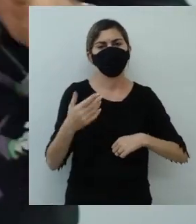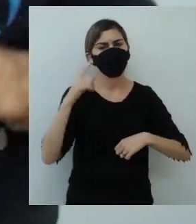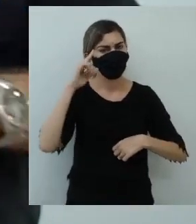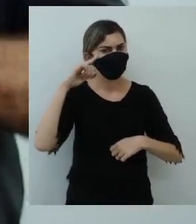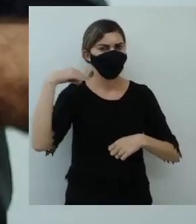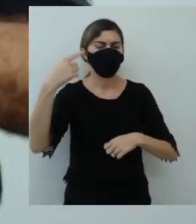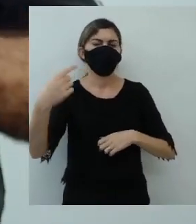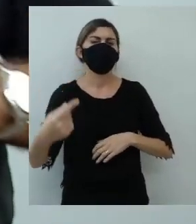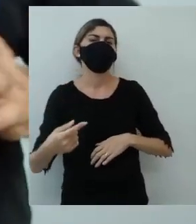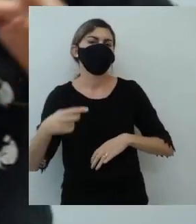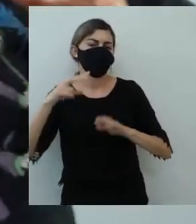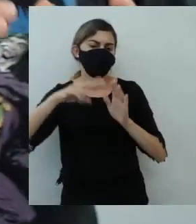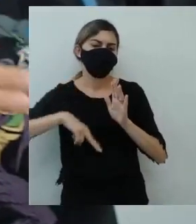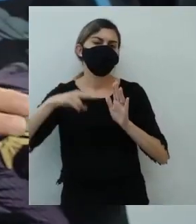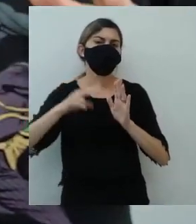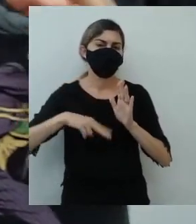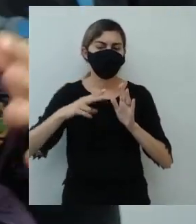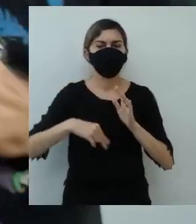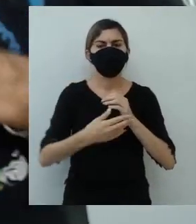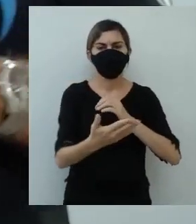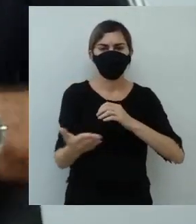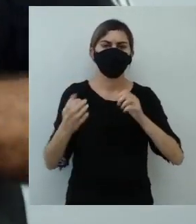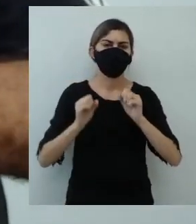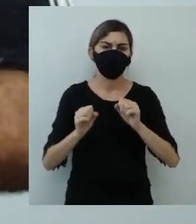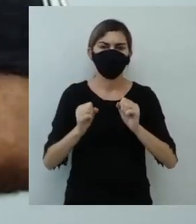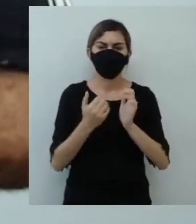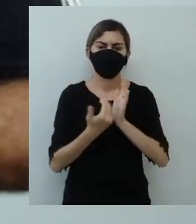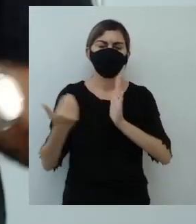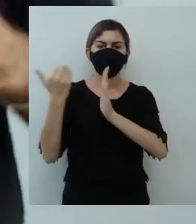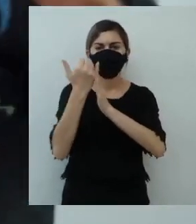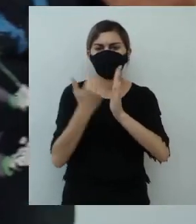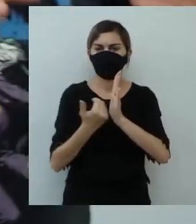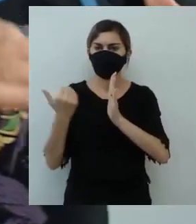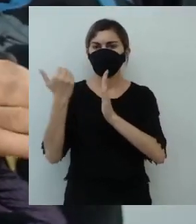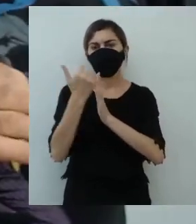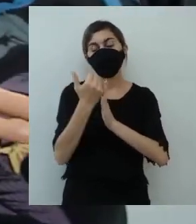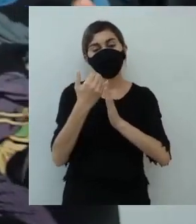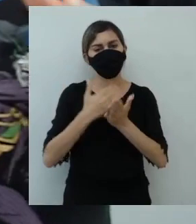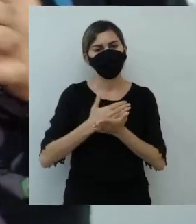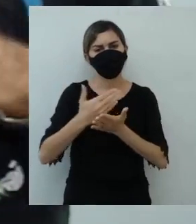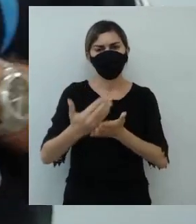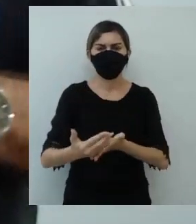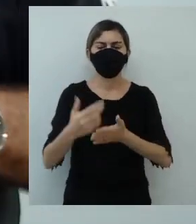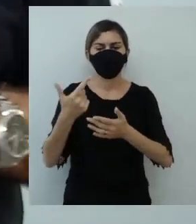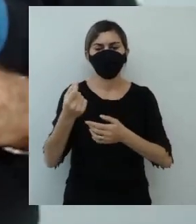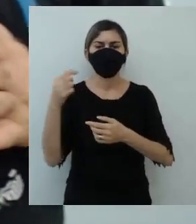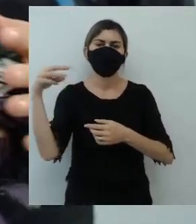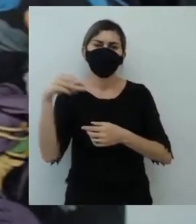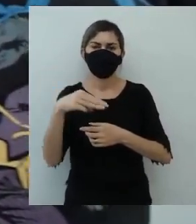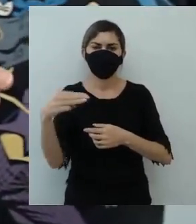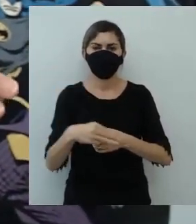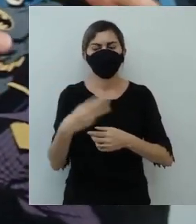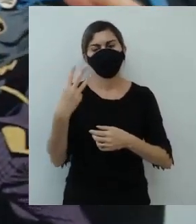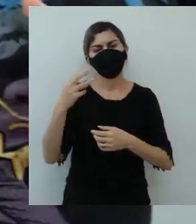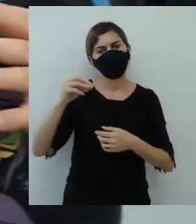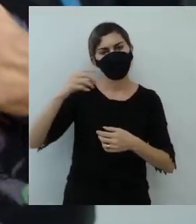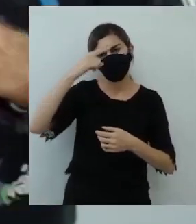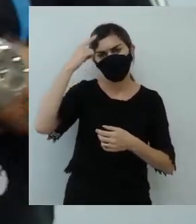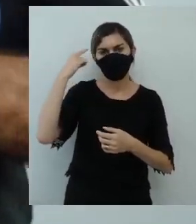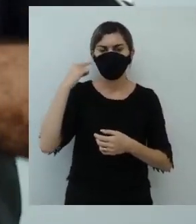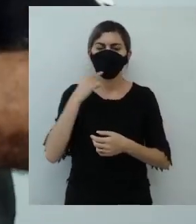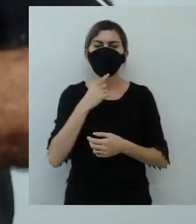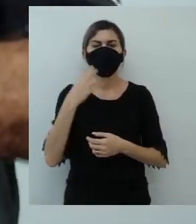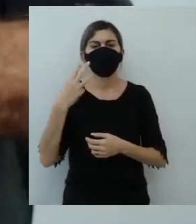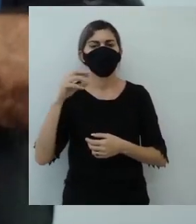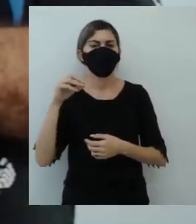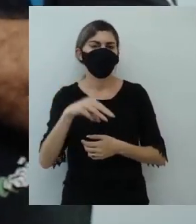dia ler um tanto para que você possa ir aumentando isso. Então, começa com 20 minutos, meia hora, que você vai perceber que